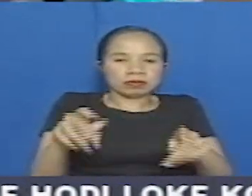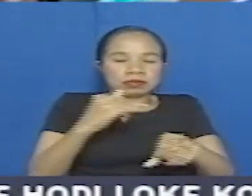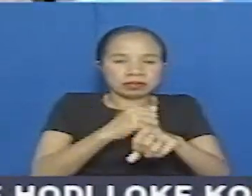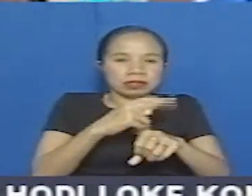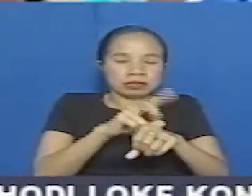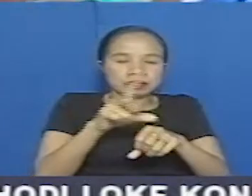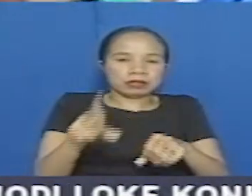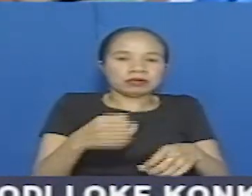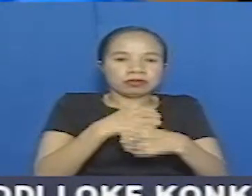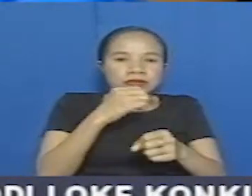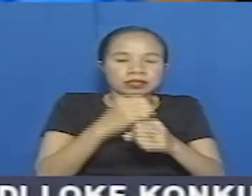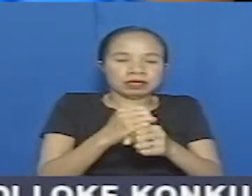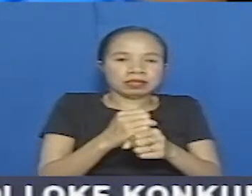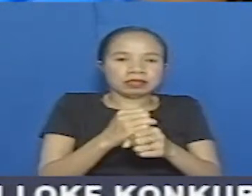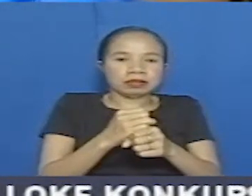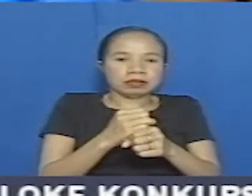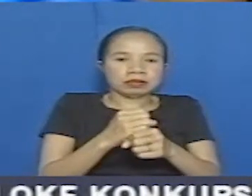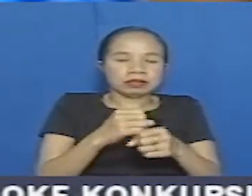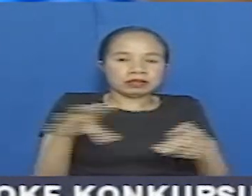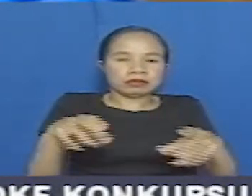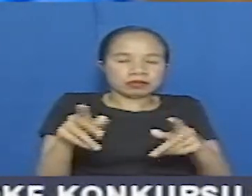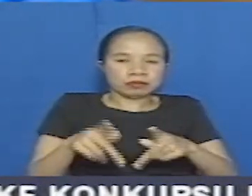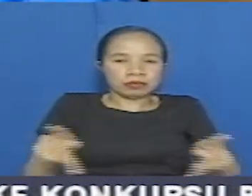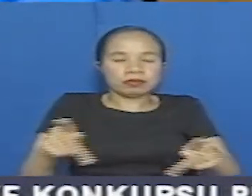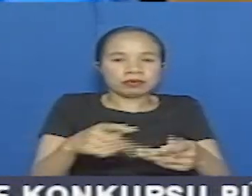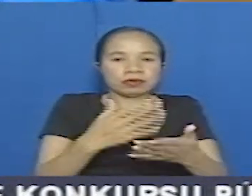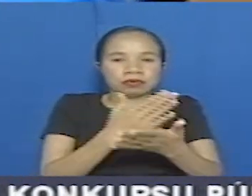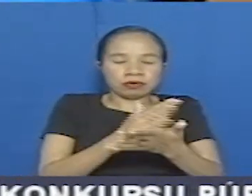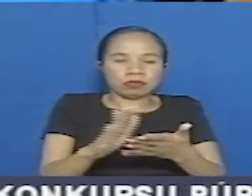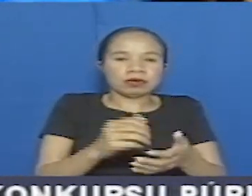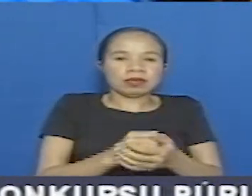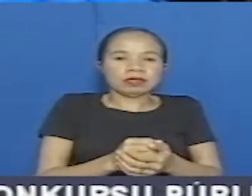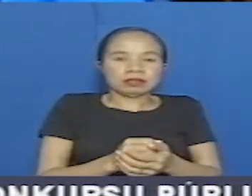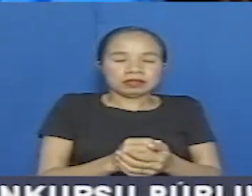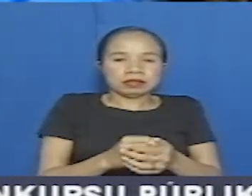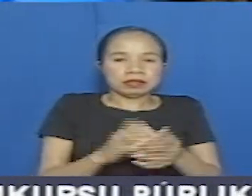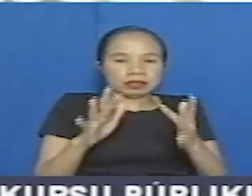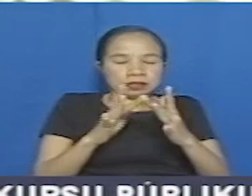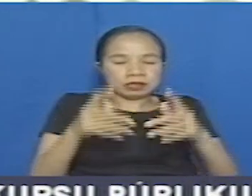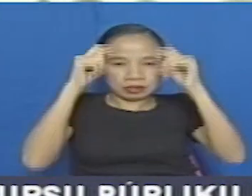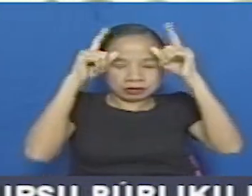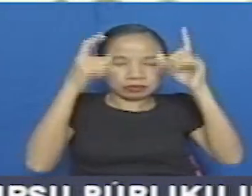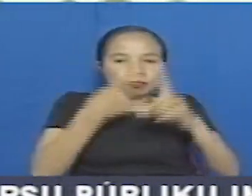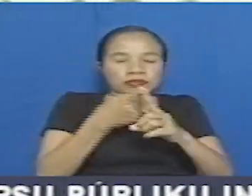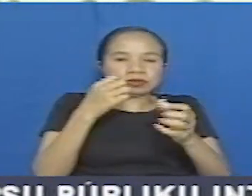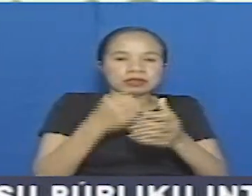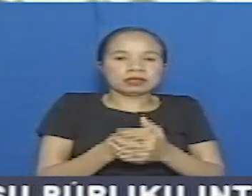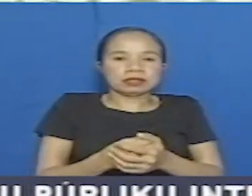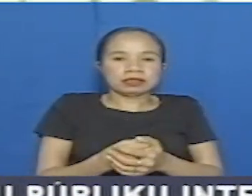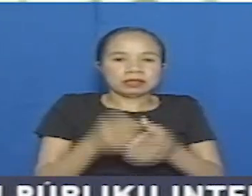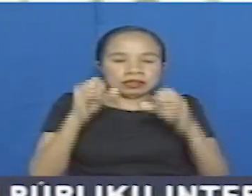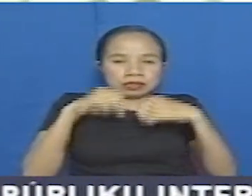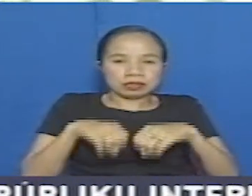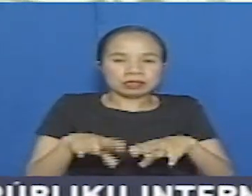internacional, onde a adjudicação contrato público para SOSA não instala ligação digital Timor-Leste, lhe cabo submarino